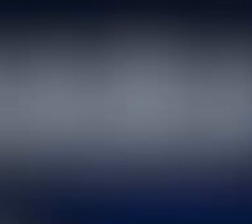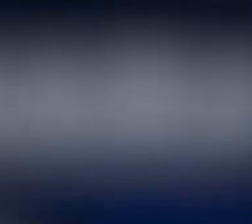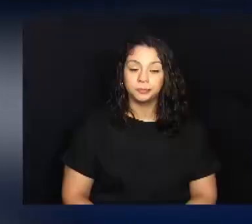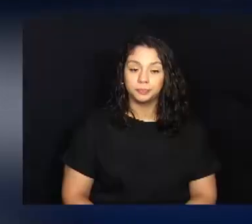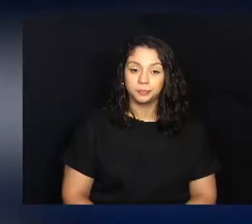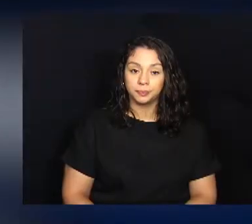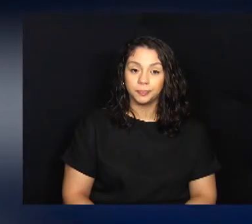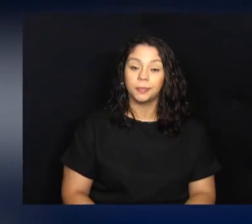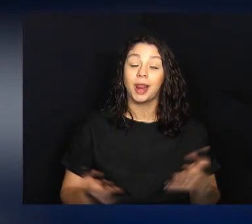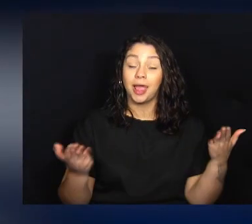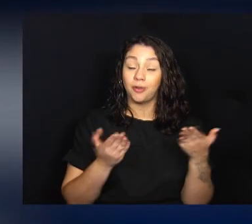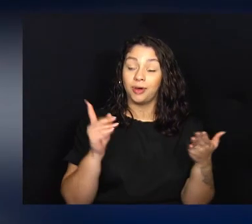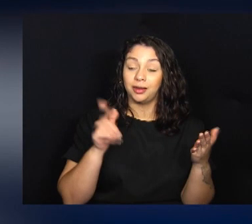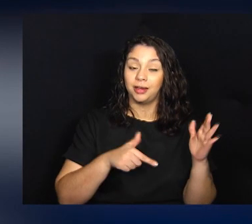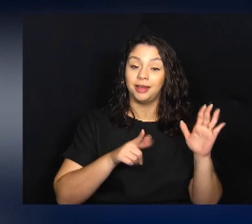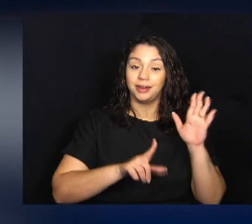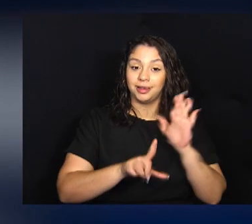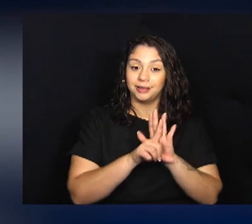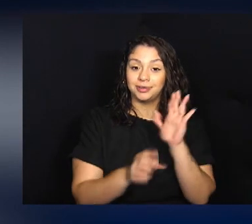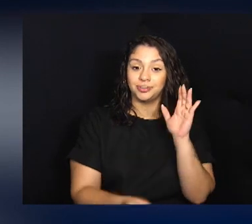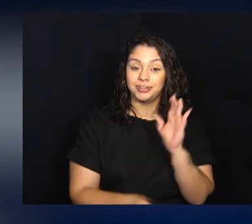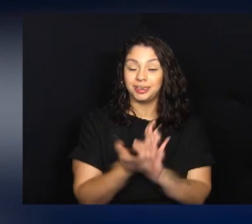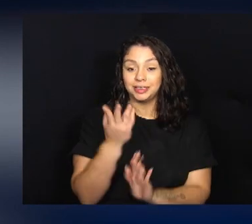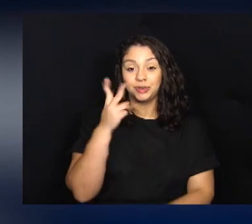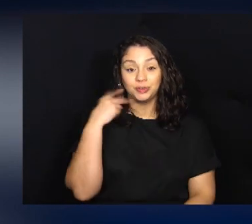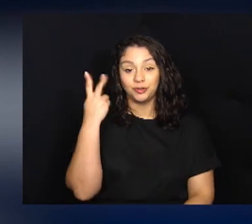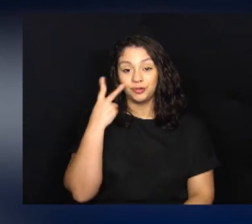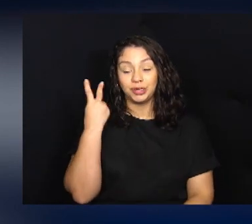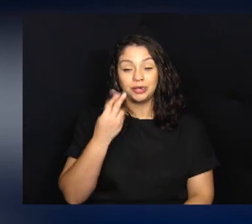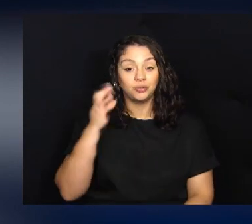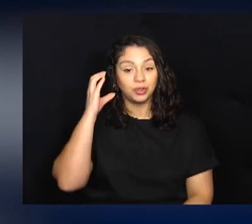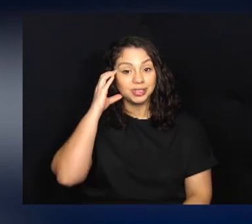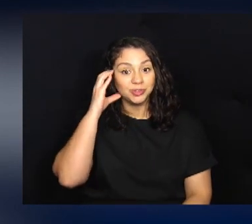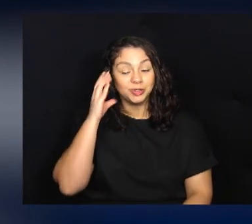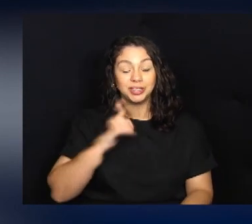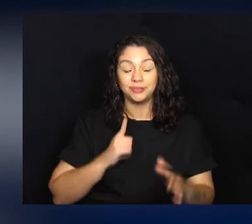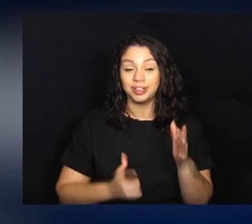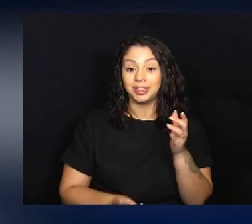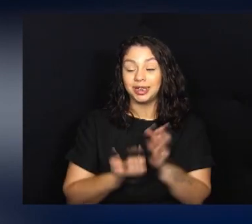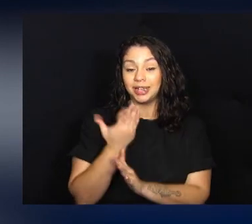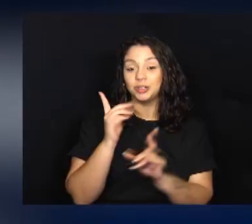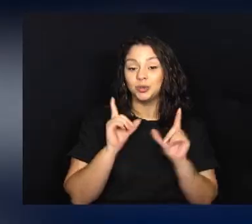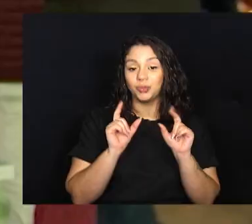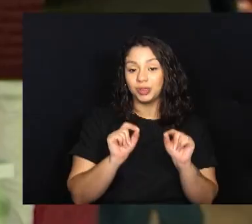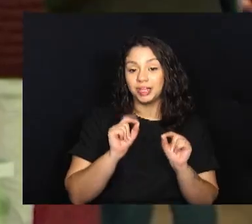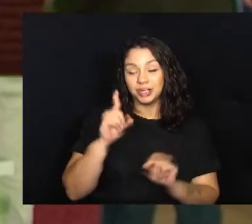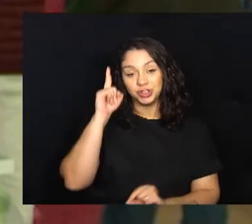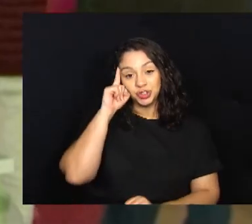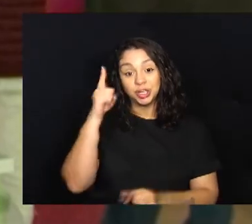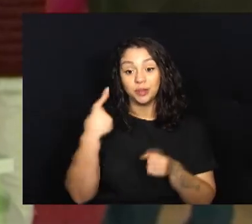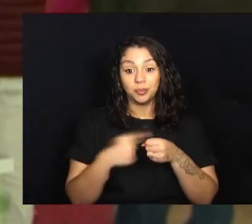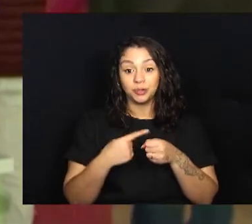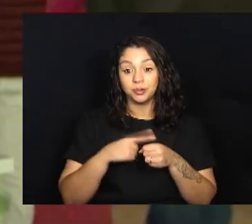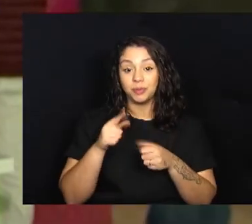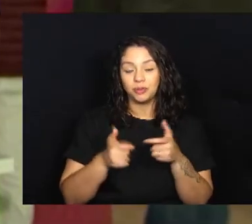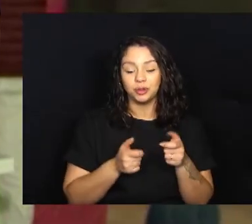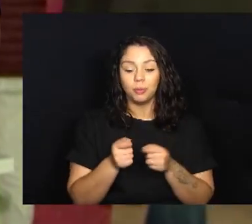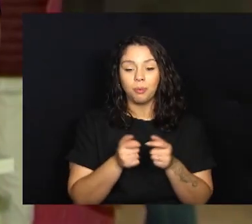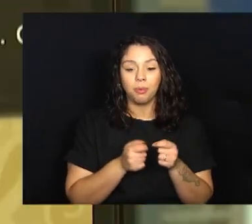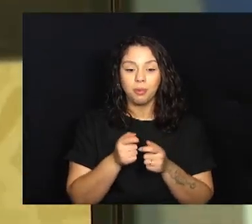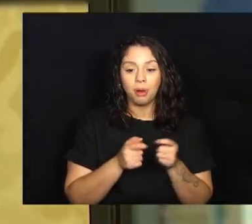Agora é lei. De autoria do vereador Luiz Cirilo, foi instituído o Dia Municipal do Game, a